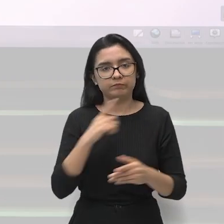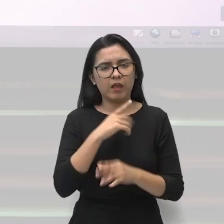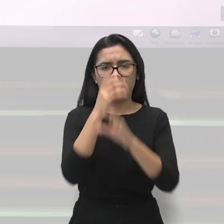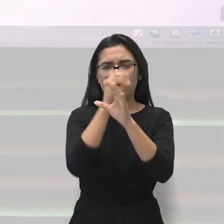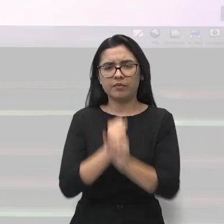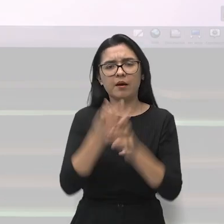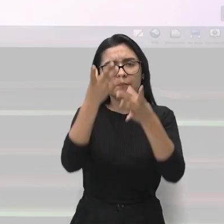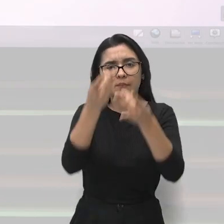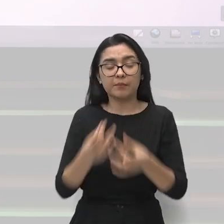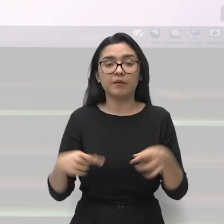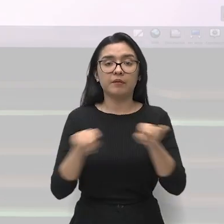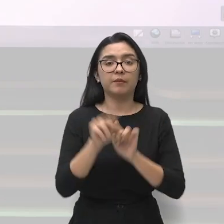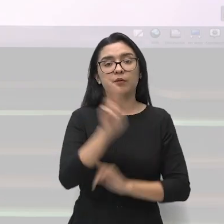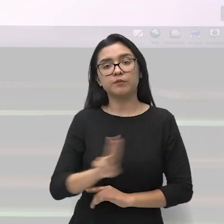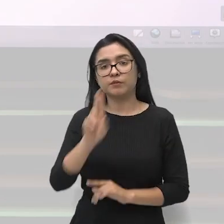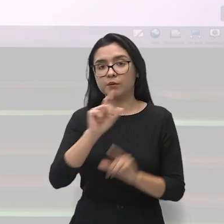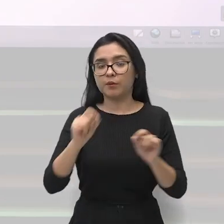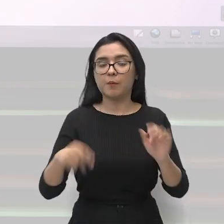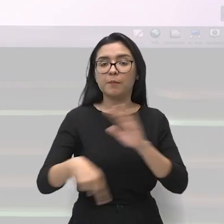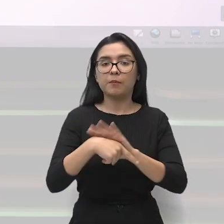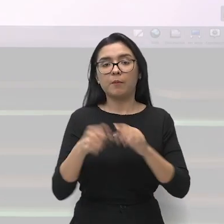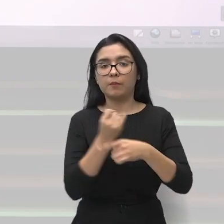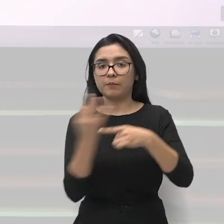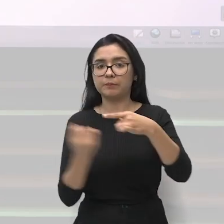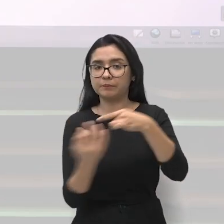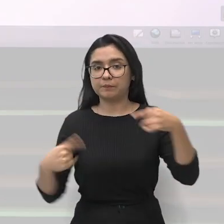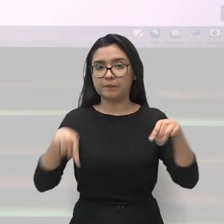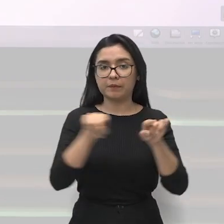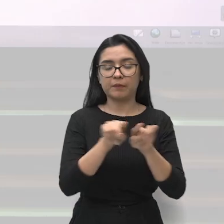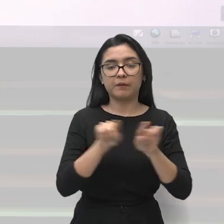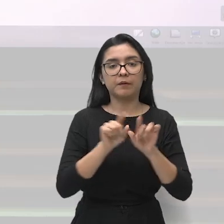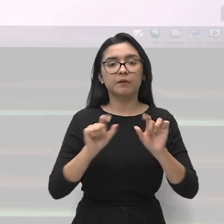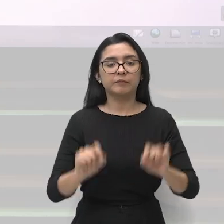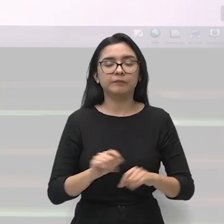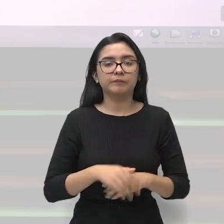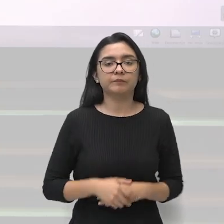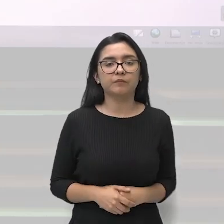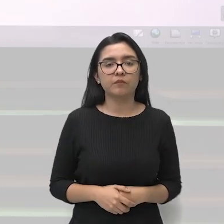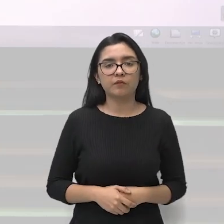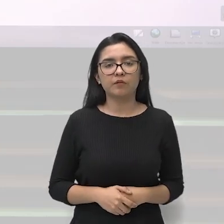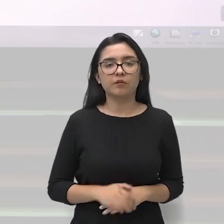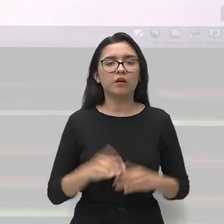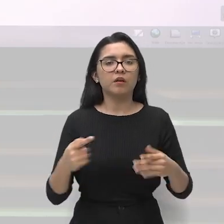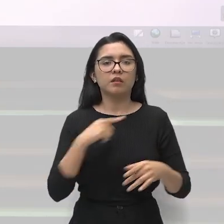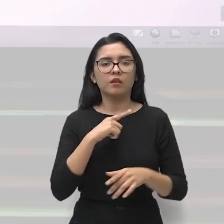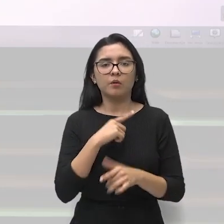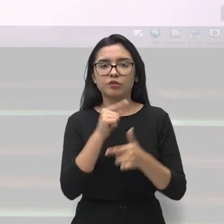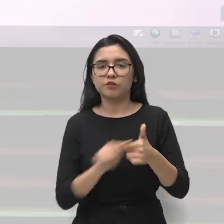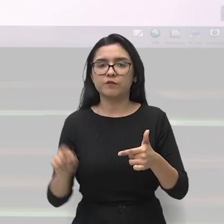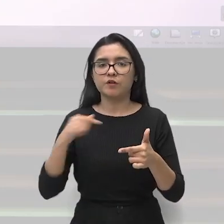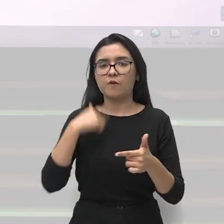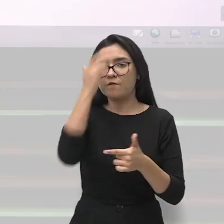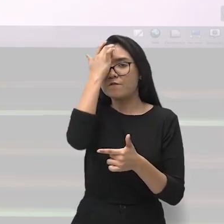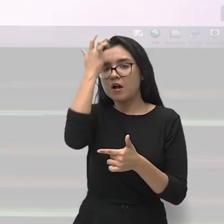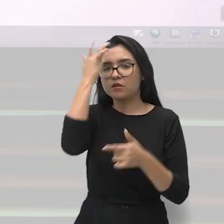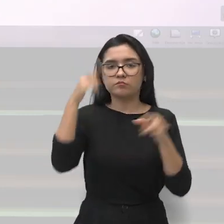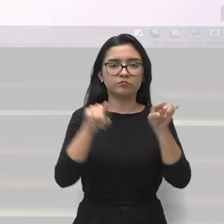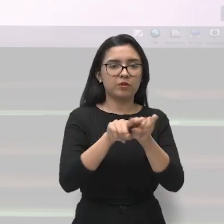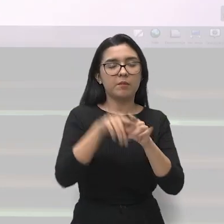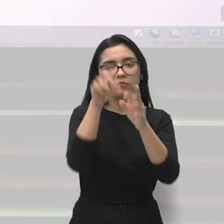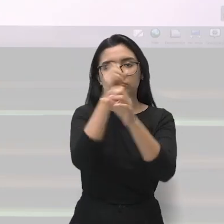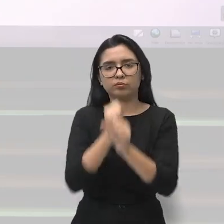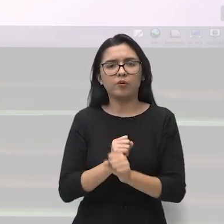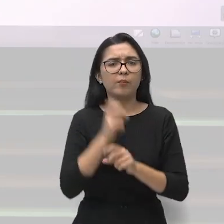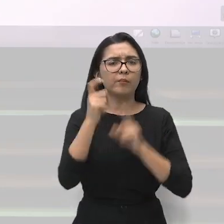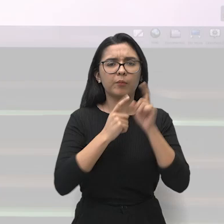mais de trabalho. Utilizando uma fração centesimal, a divisão se torna mais fácil, porque eu só vou ter que